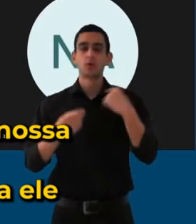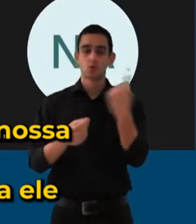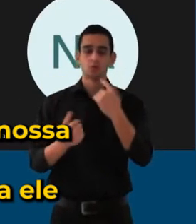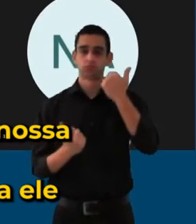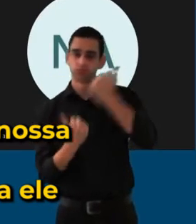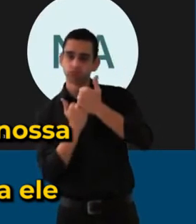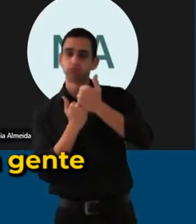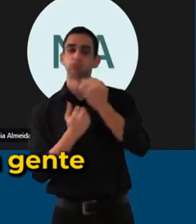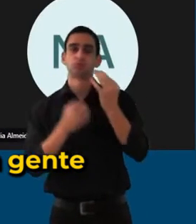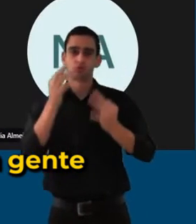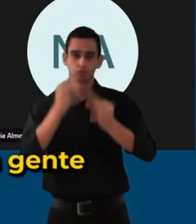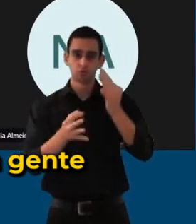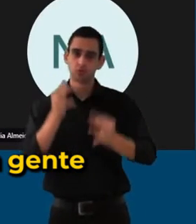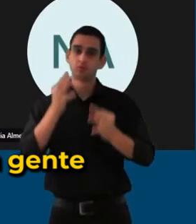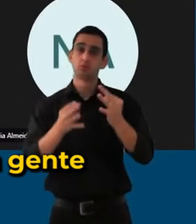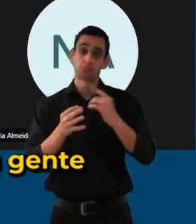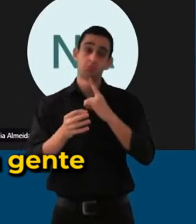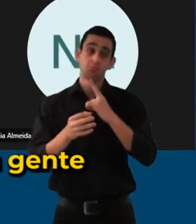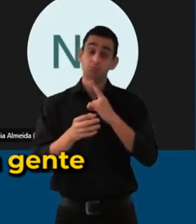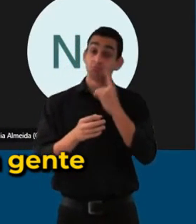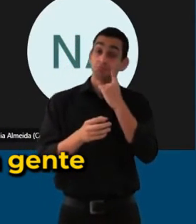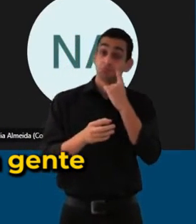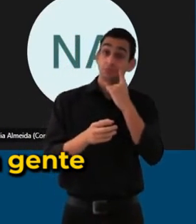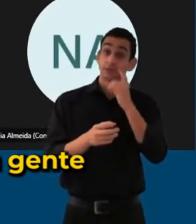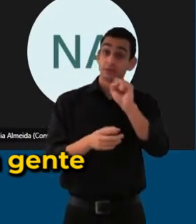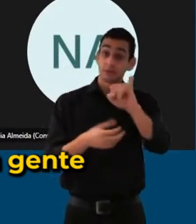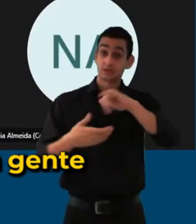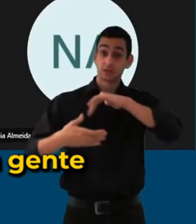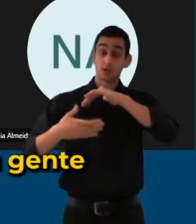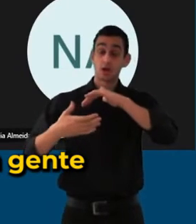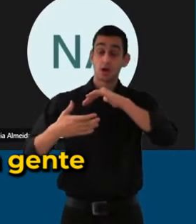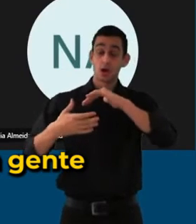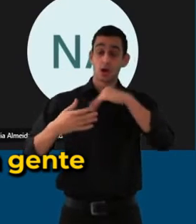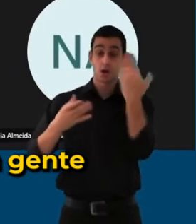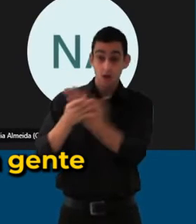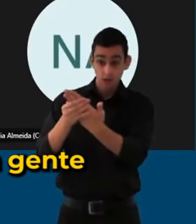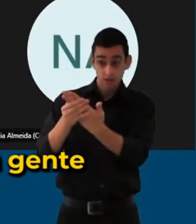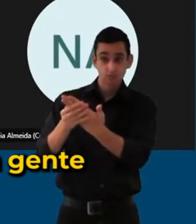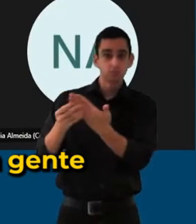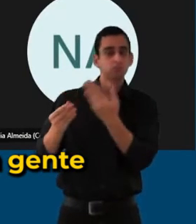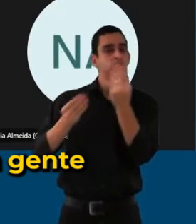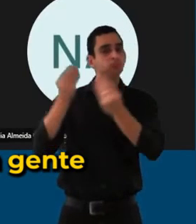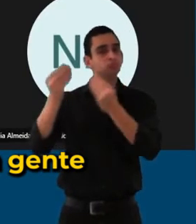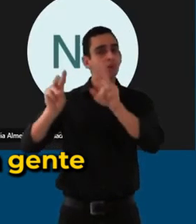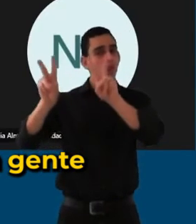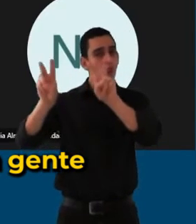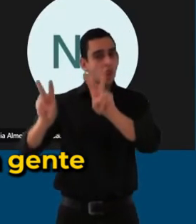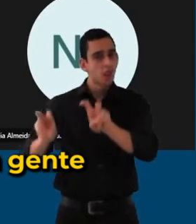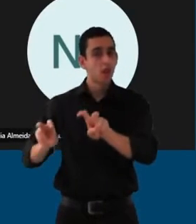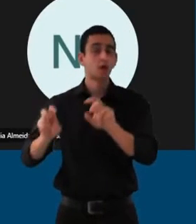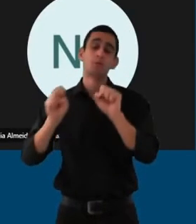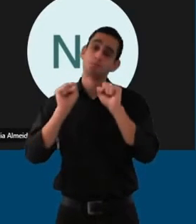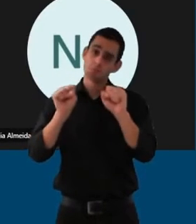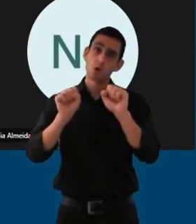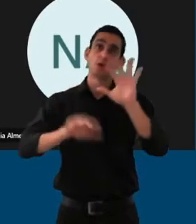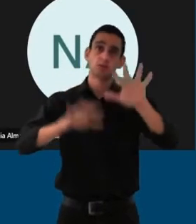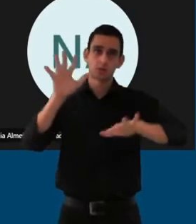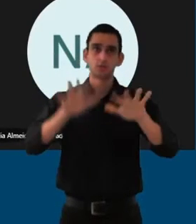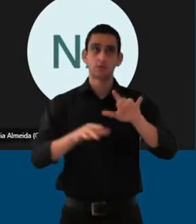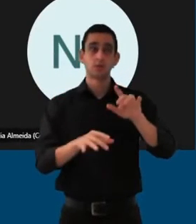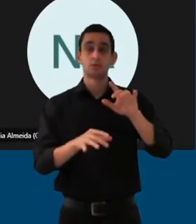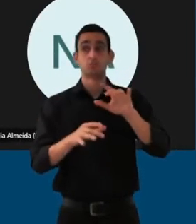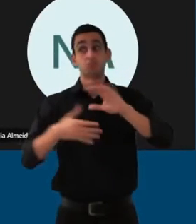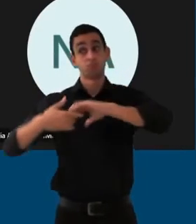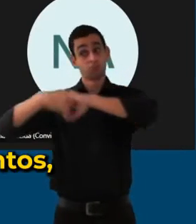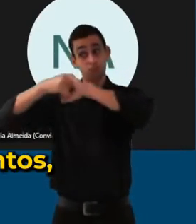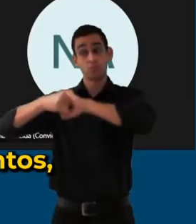jurídica que demos a ele, foi de tentar a conciliação, porque a gente enxerga nesse assunto que a gente pode transigir, sim,